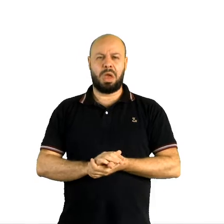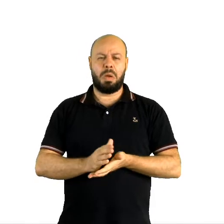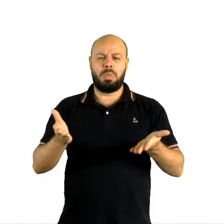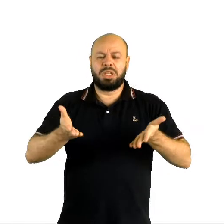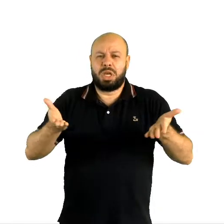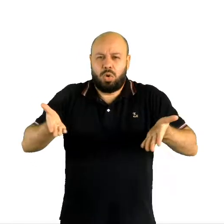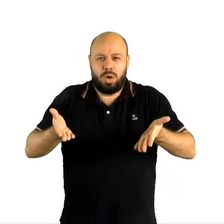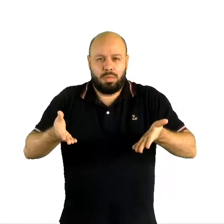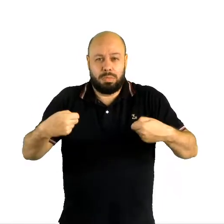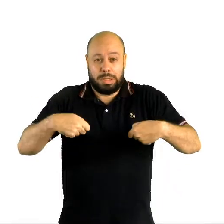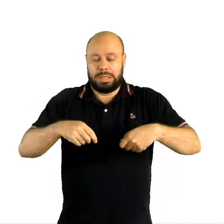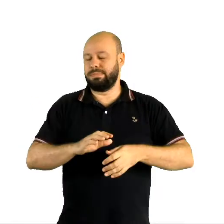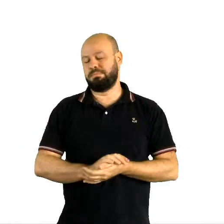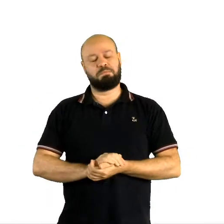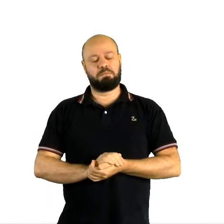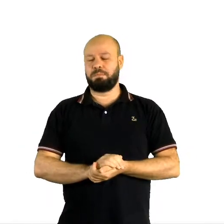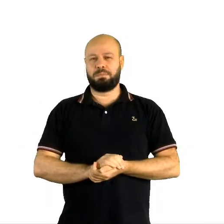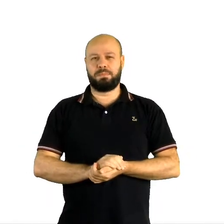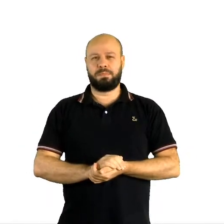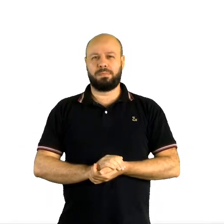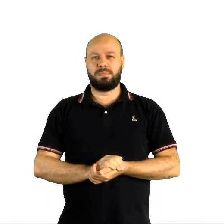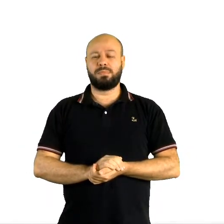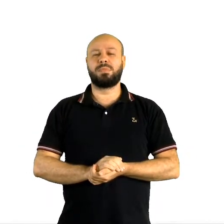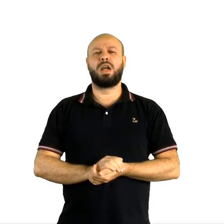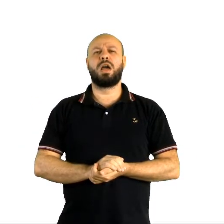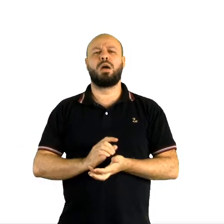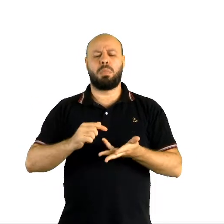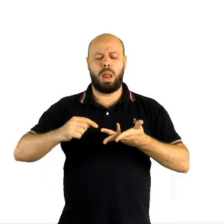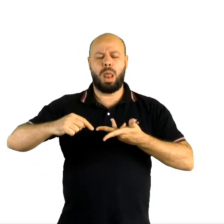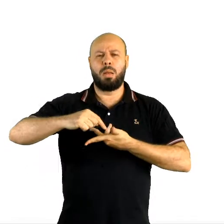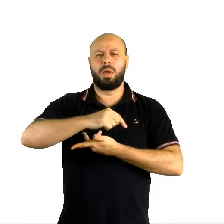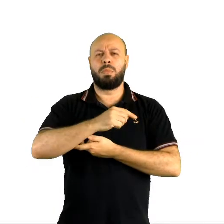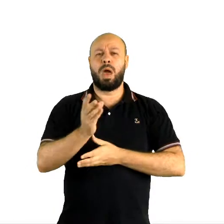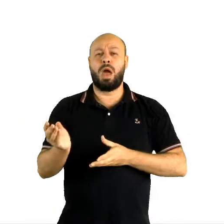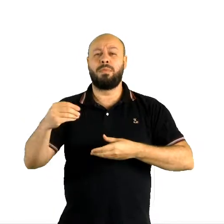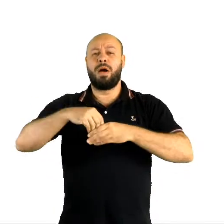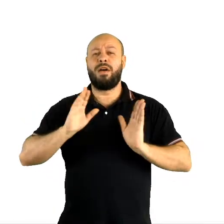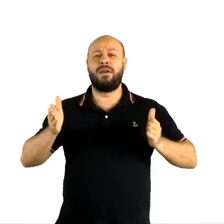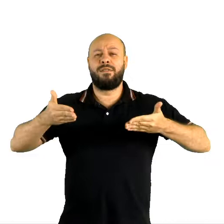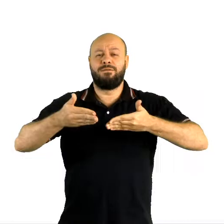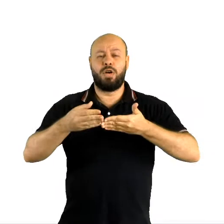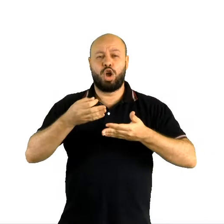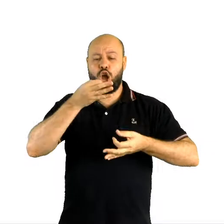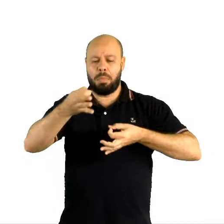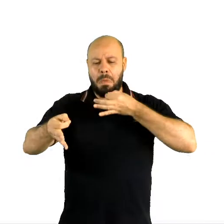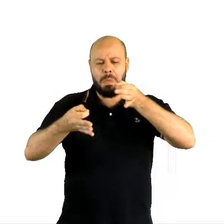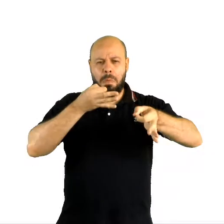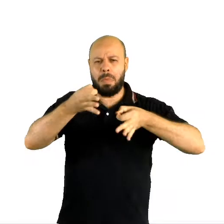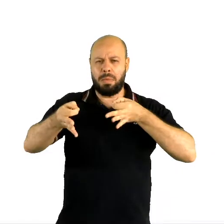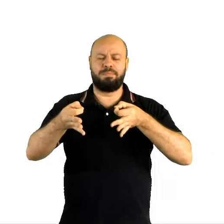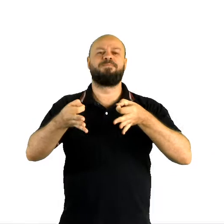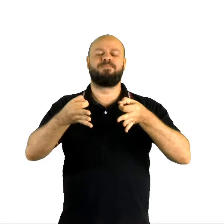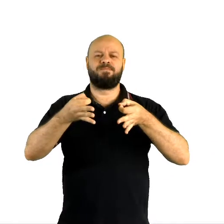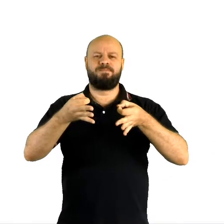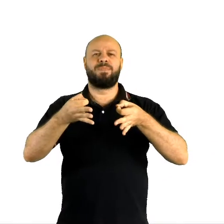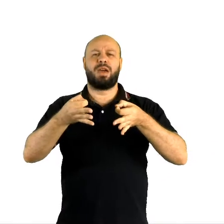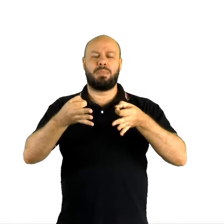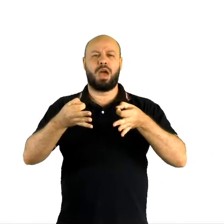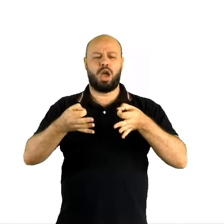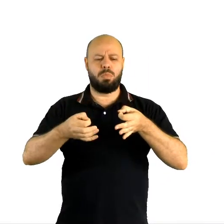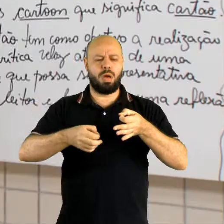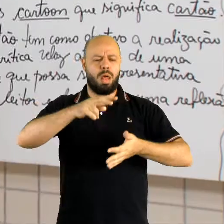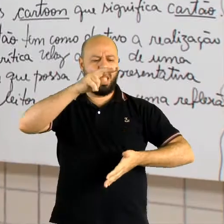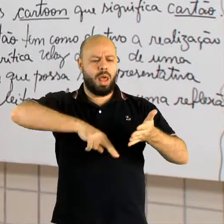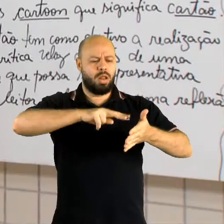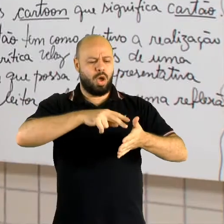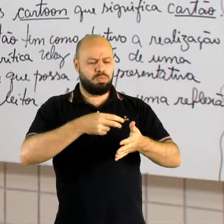de agora. As questões abordadas estão mais centradas em uma crítica, na qual o leitor está